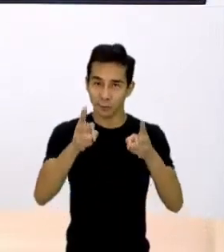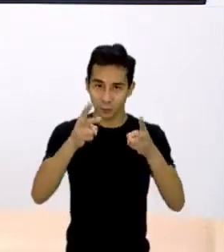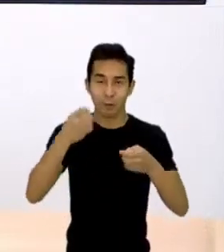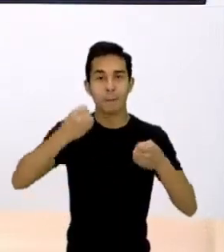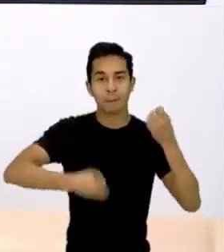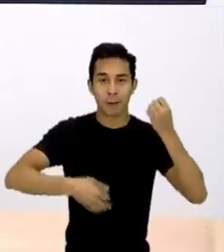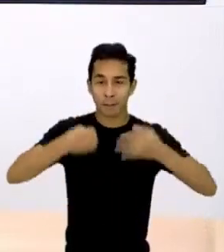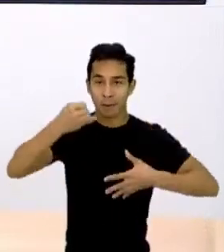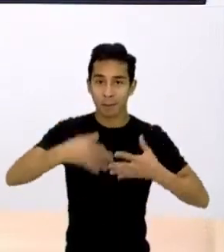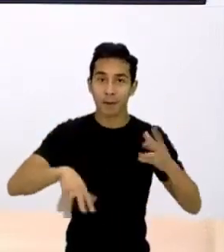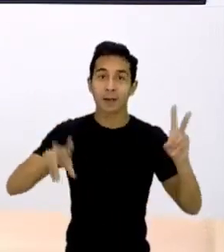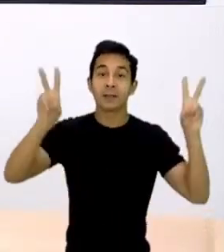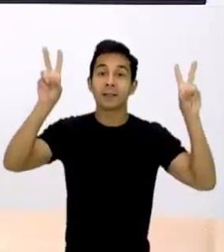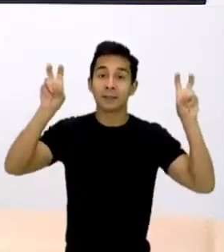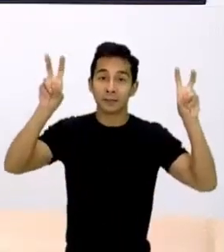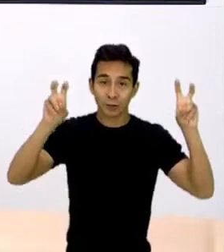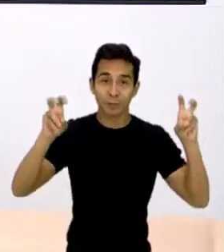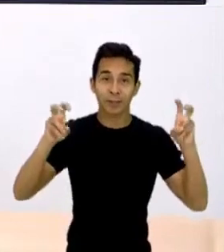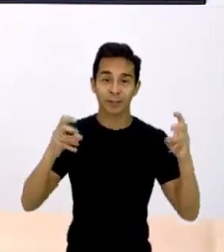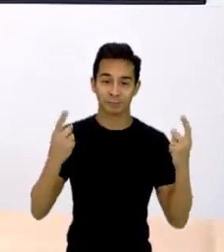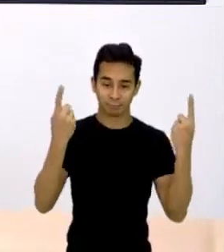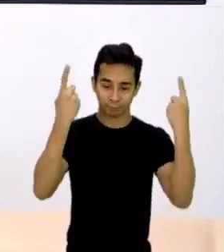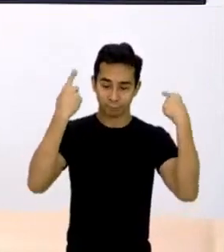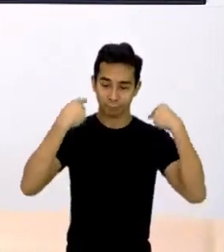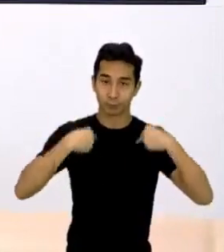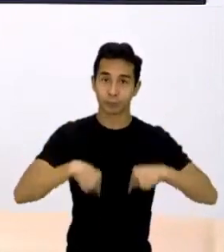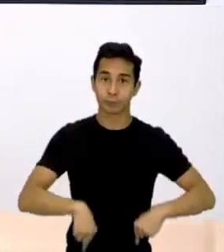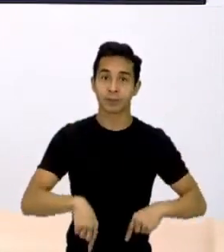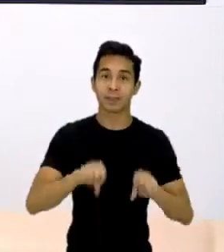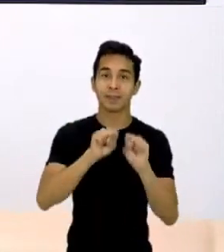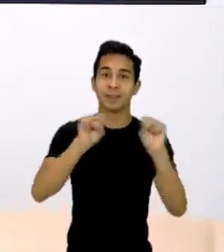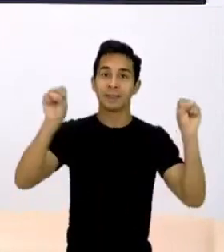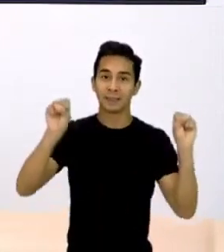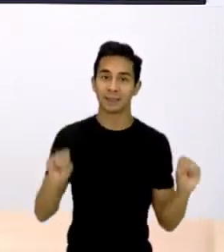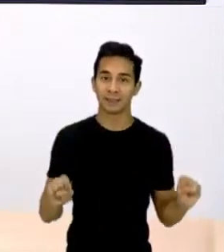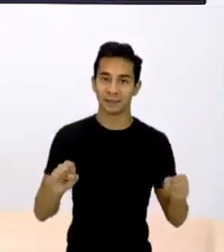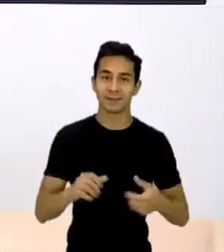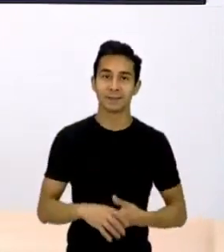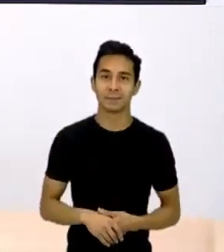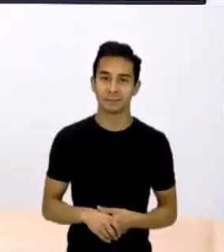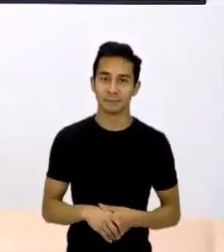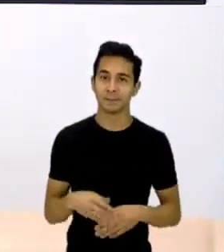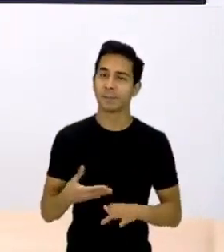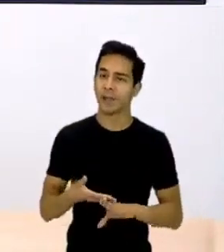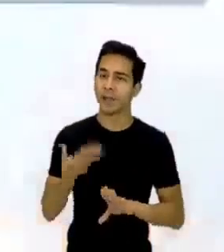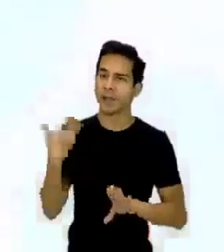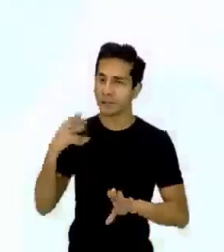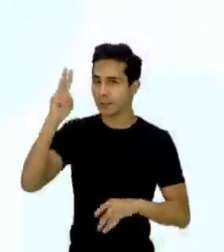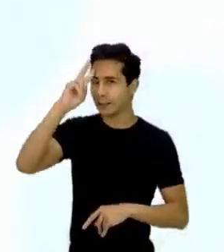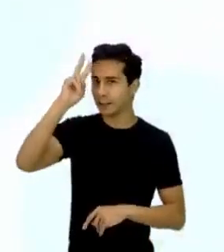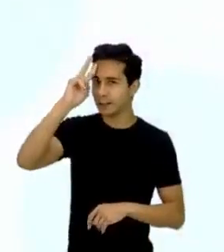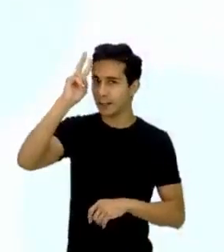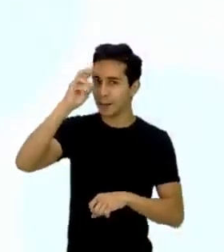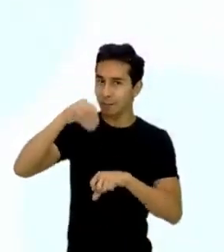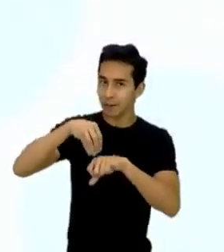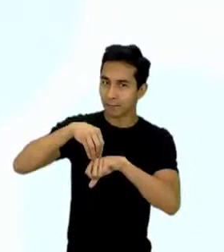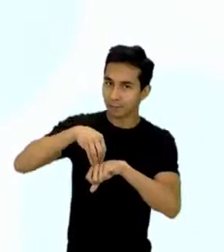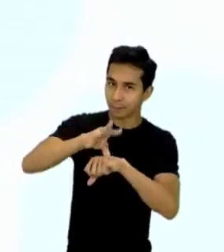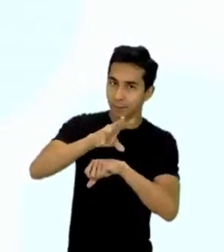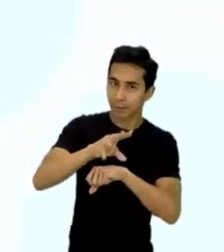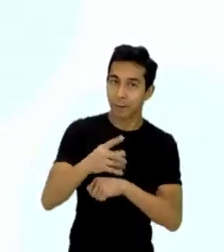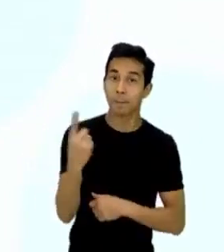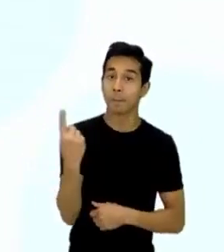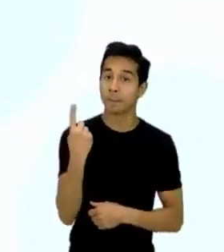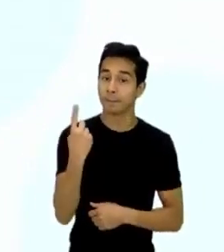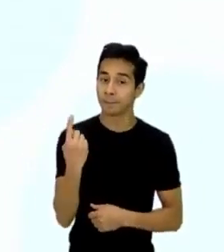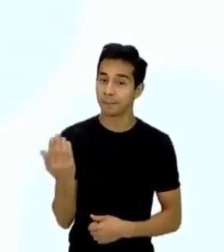Falando sobre os nossos sistemas, né? Alguns dos nossos sistemas. Mas antes, vamos para alguns lembretes aí. Primeira questão aí,